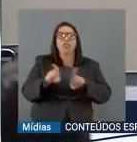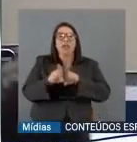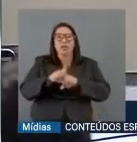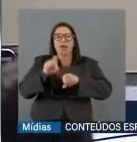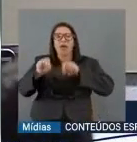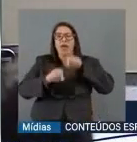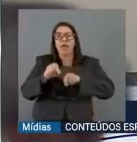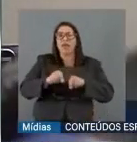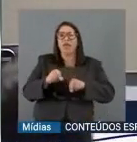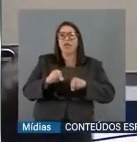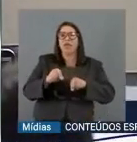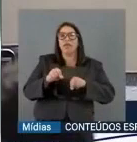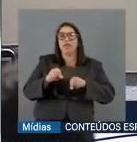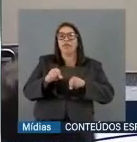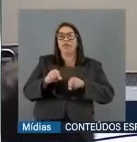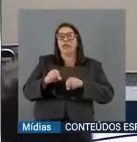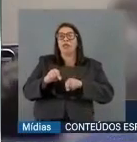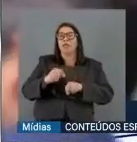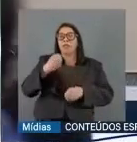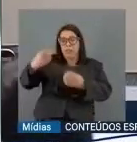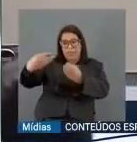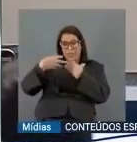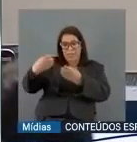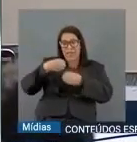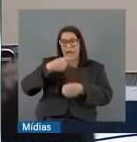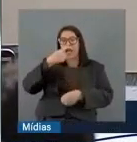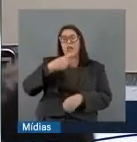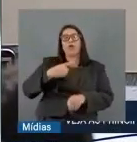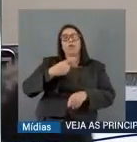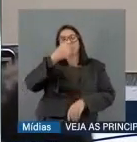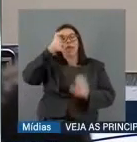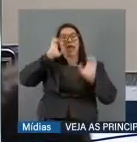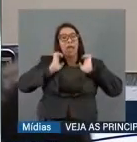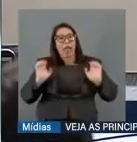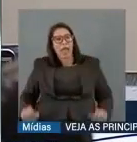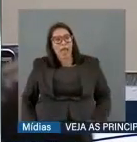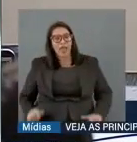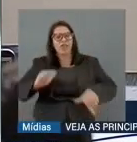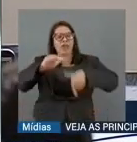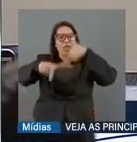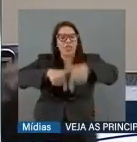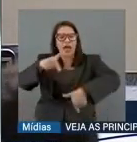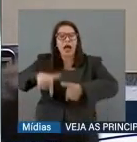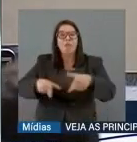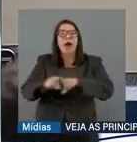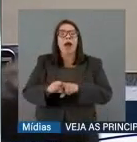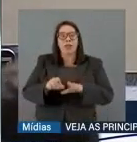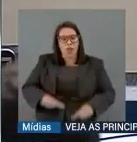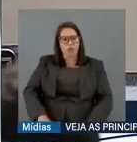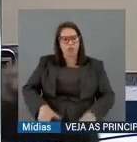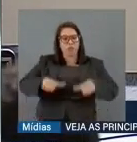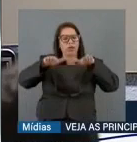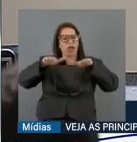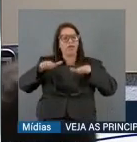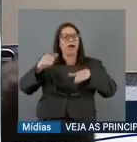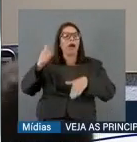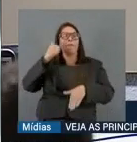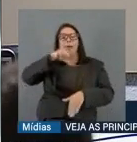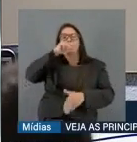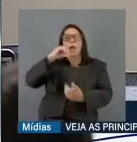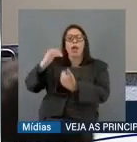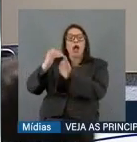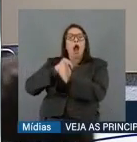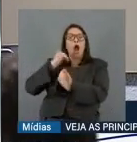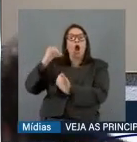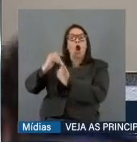até agora, eu tô vendo coerência ali nas decisões dele e torço pra que continue assim. Agora, essa da guarda municipal também, viu,